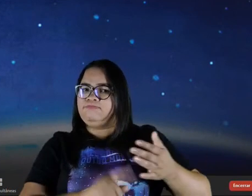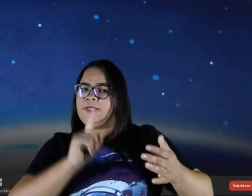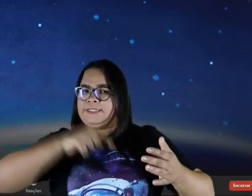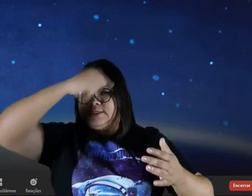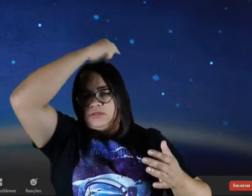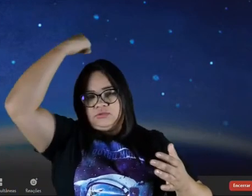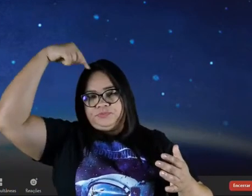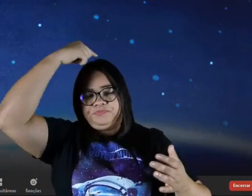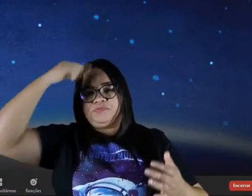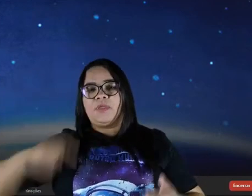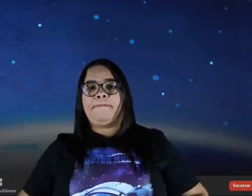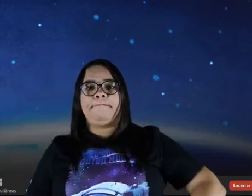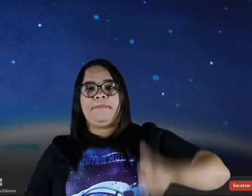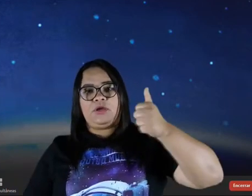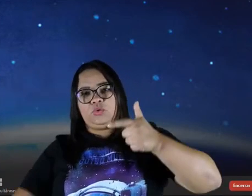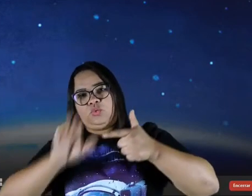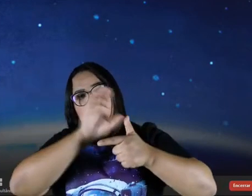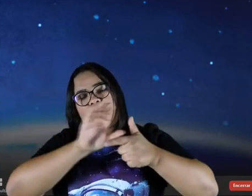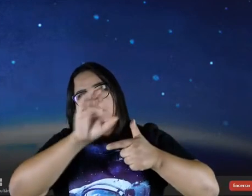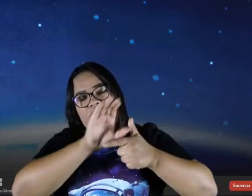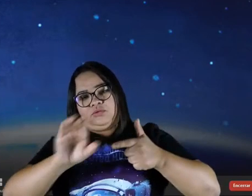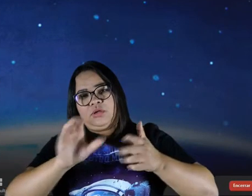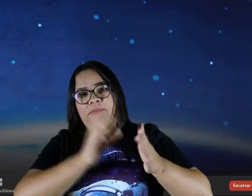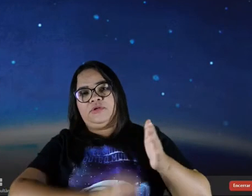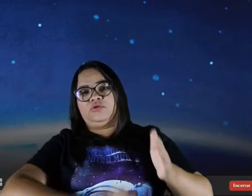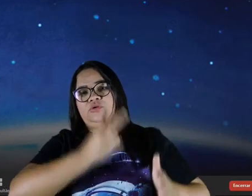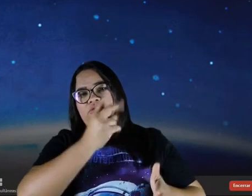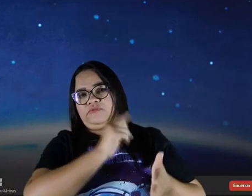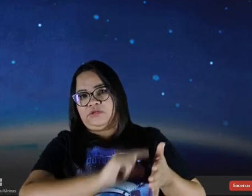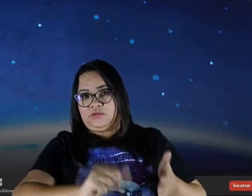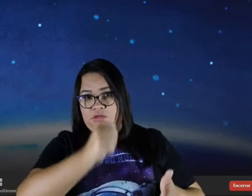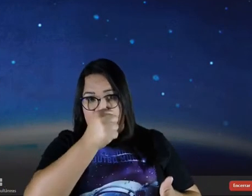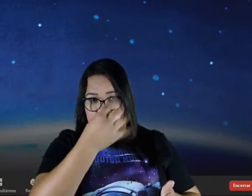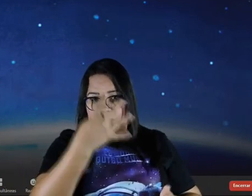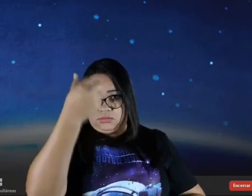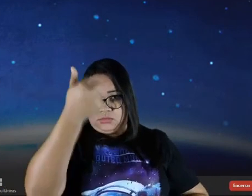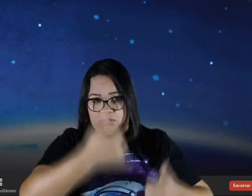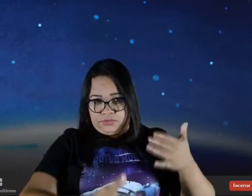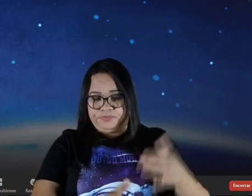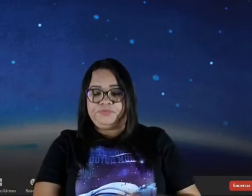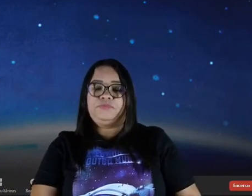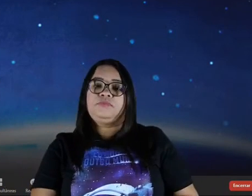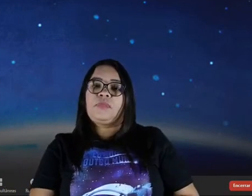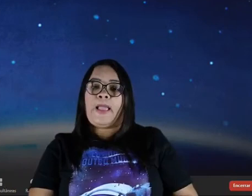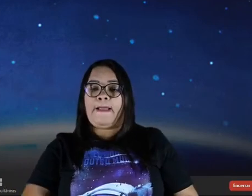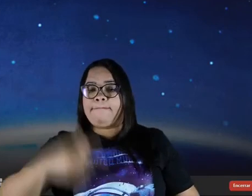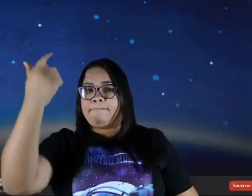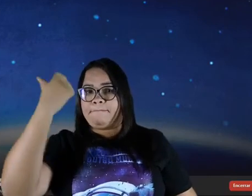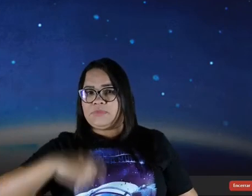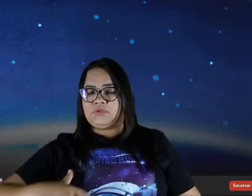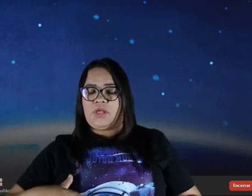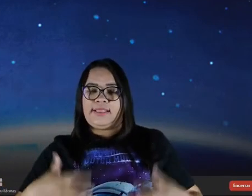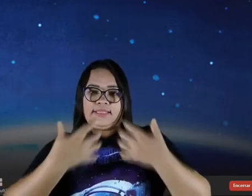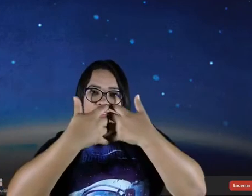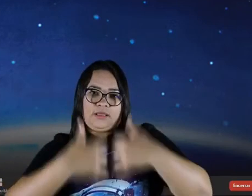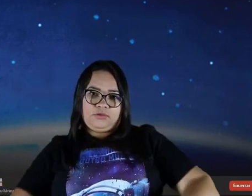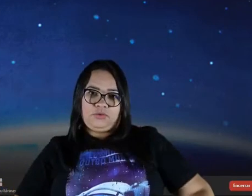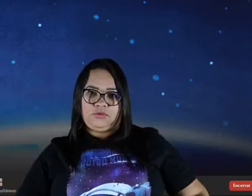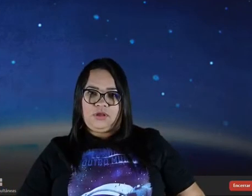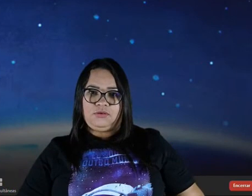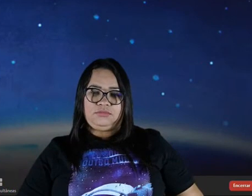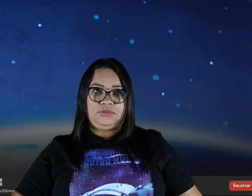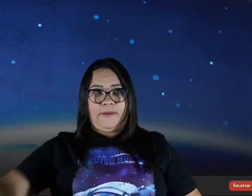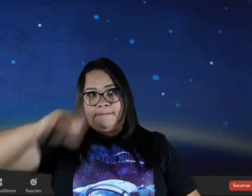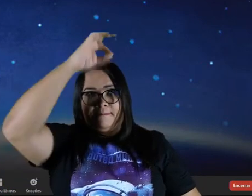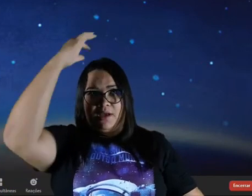1 Coríntios capítulo 2, verso 14, diz assim: ora, a pessoa natural não aceita as coisas do Espírito